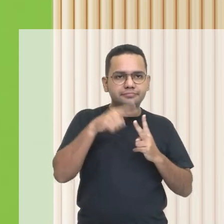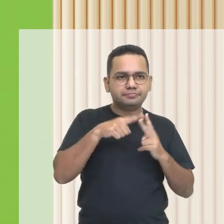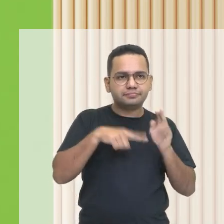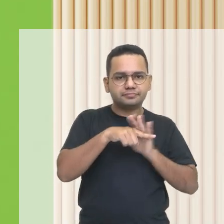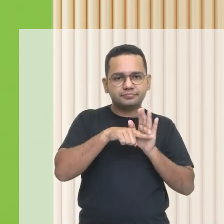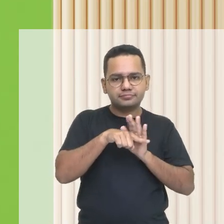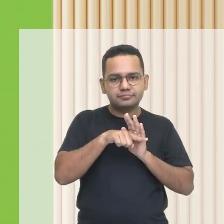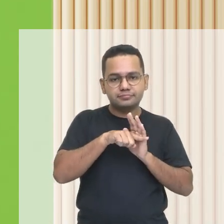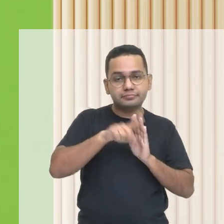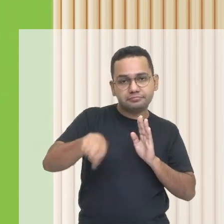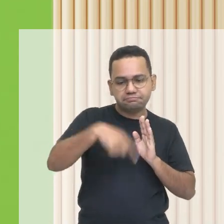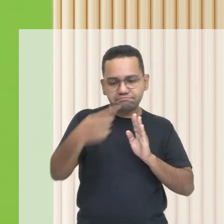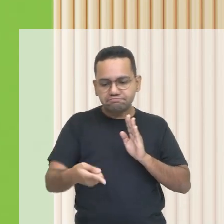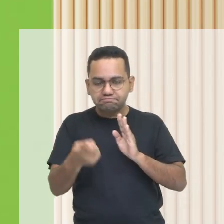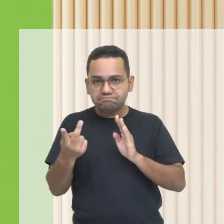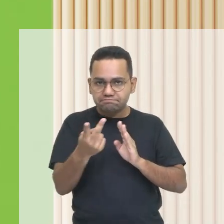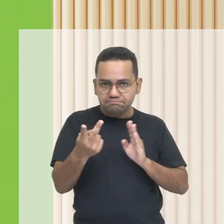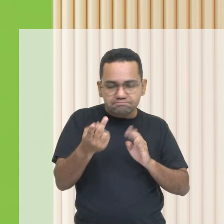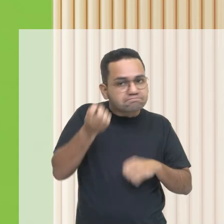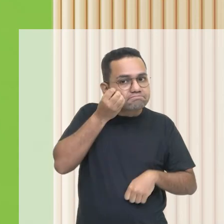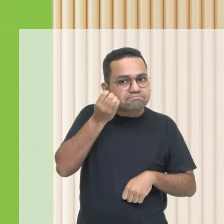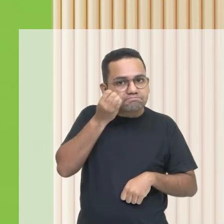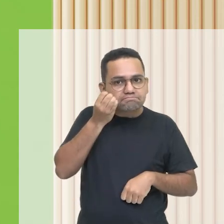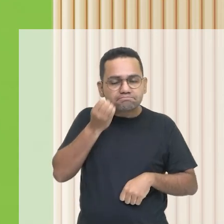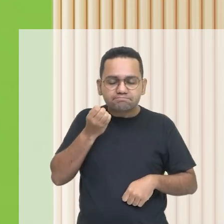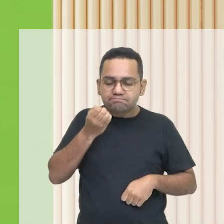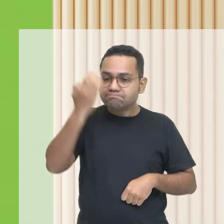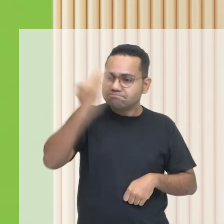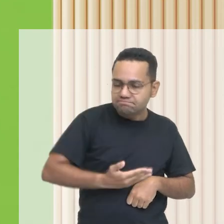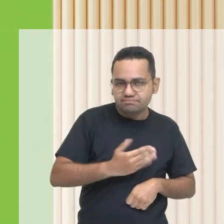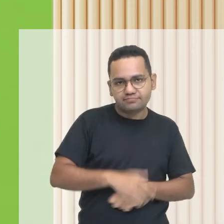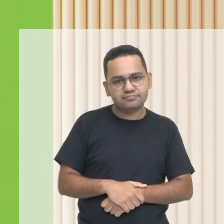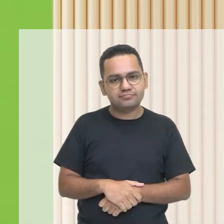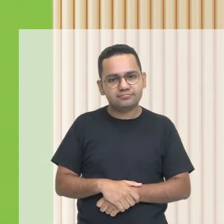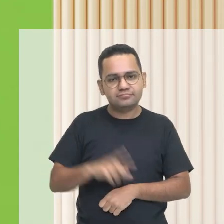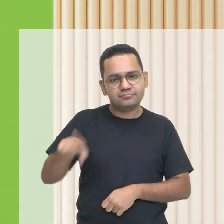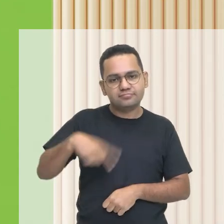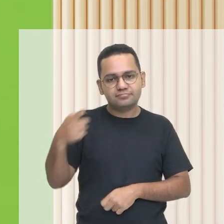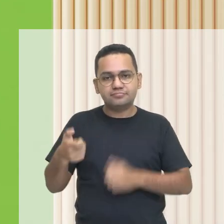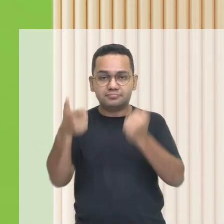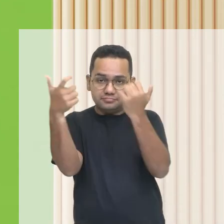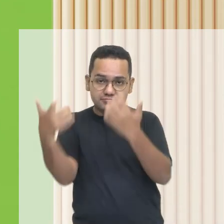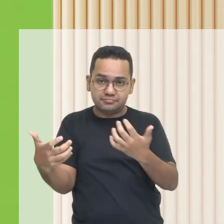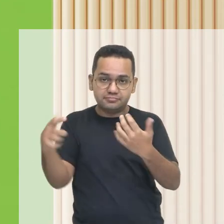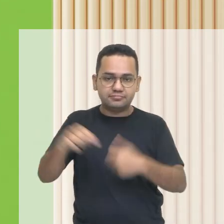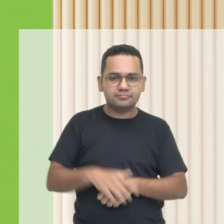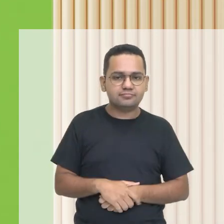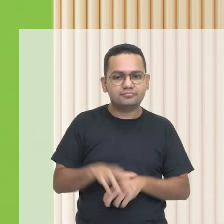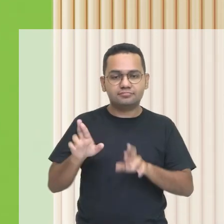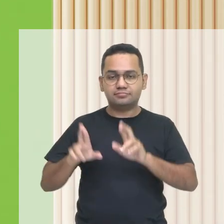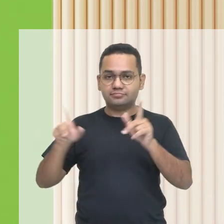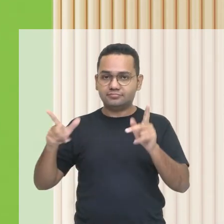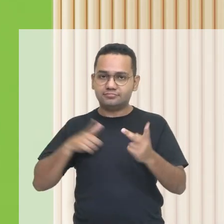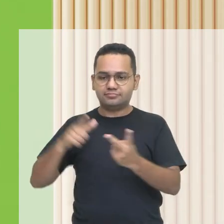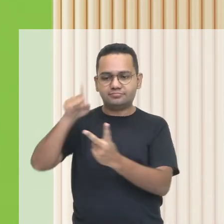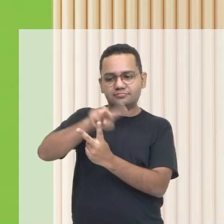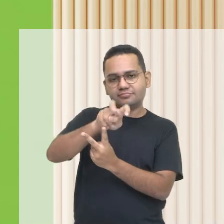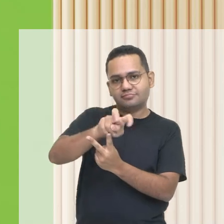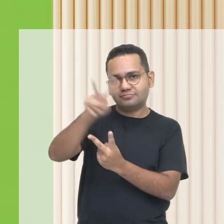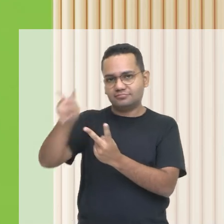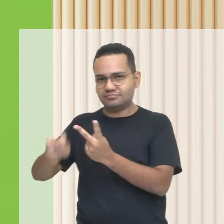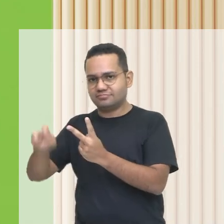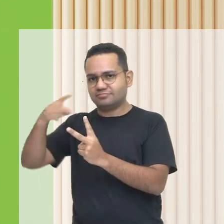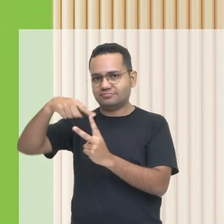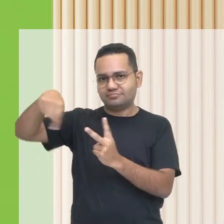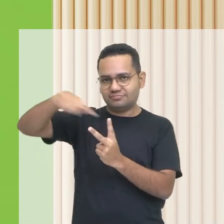de Stanley Urey comprovou essa teoria e falamos aí um pouquinho sobre a diferença das